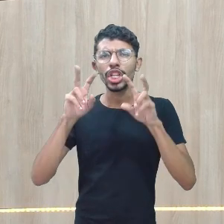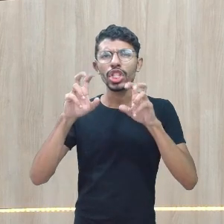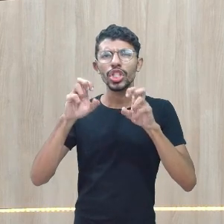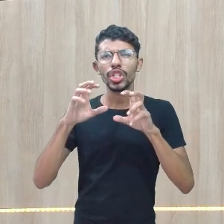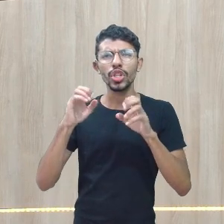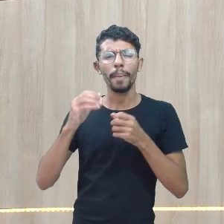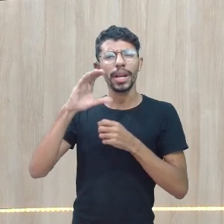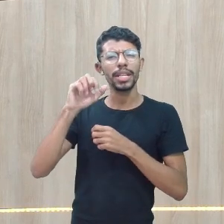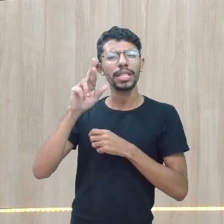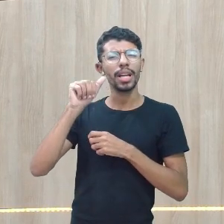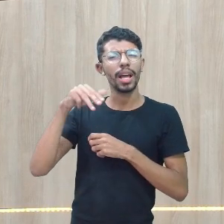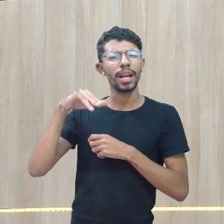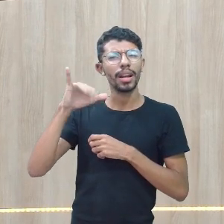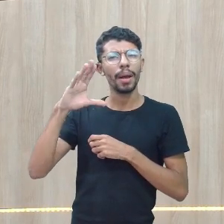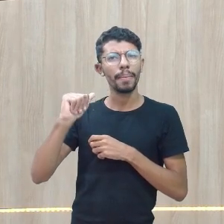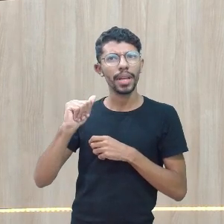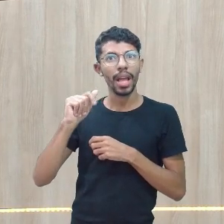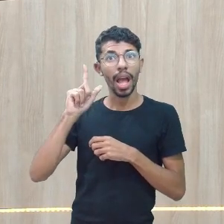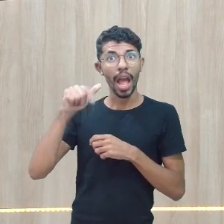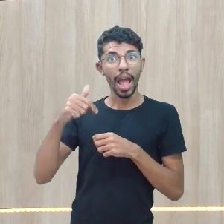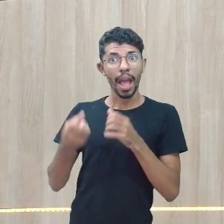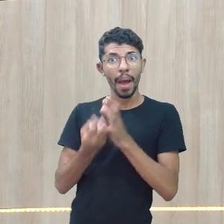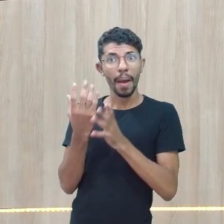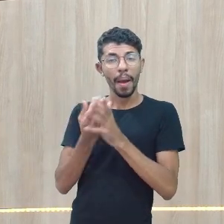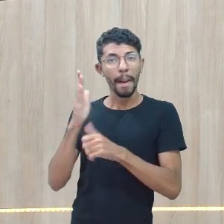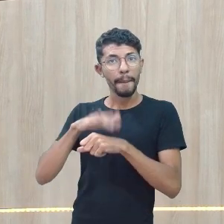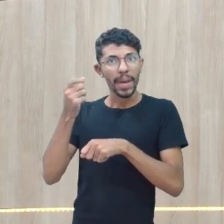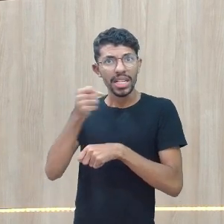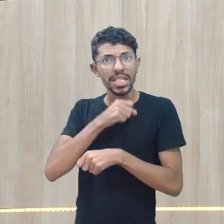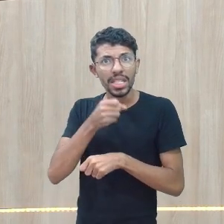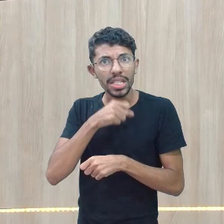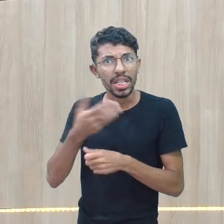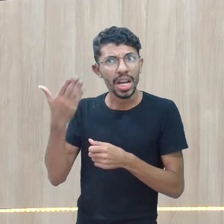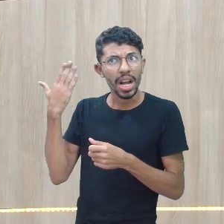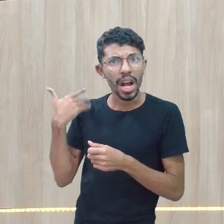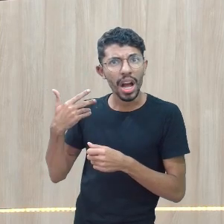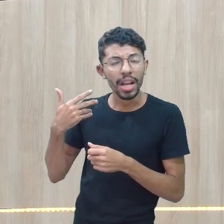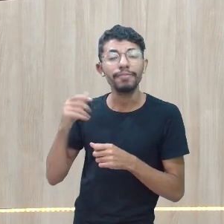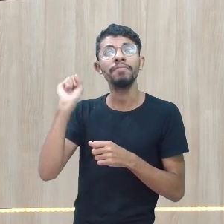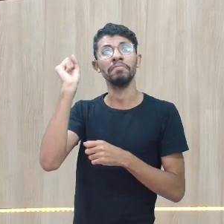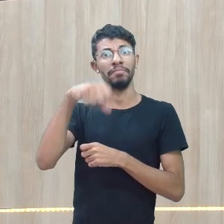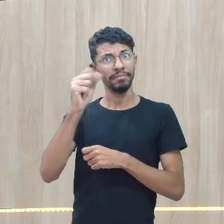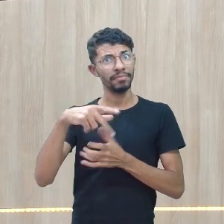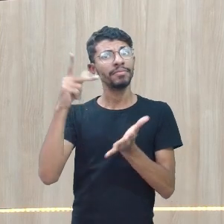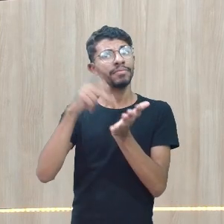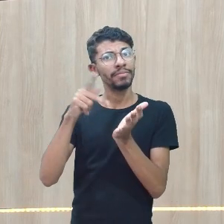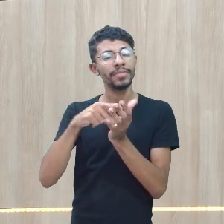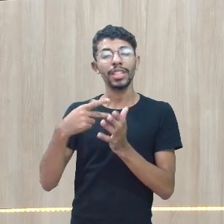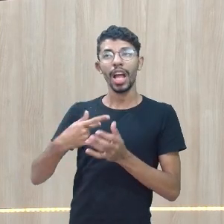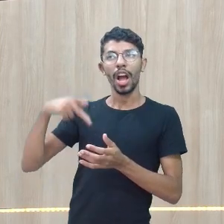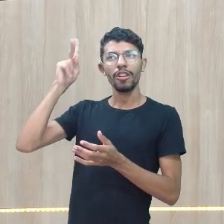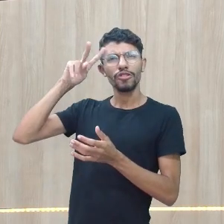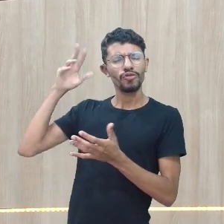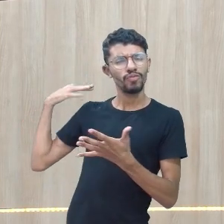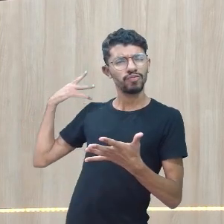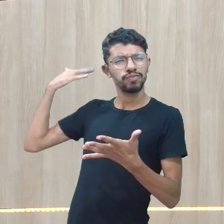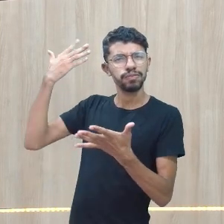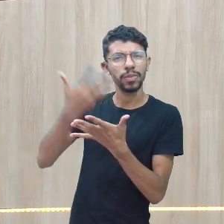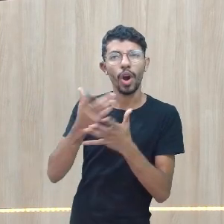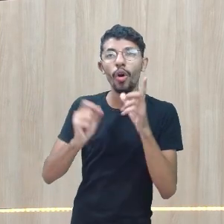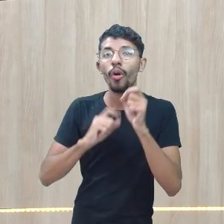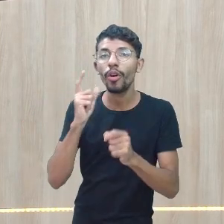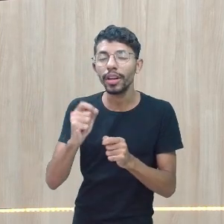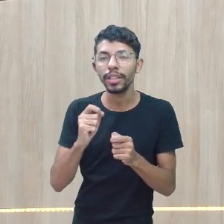a pré-história. Quando o homem deixou de ser nômade, ele já começou a modelar a argila para fazer